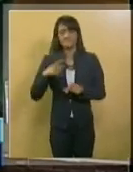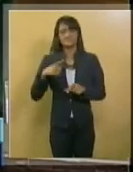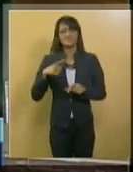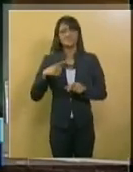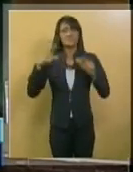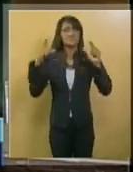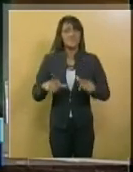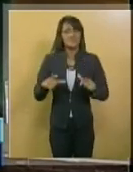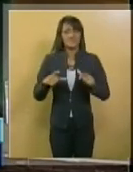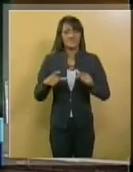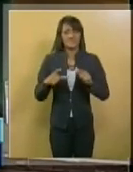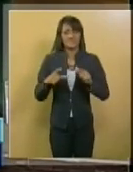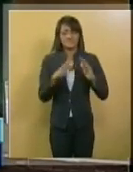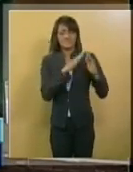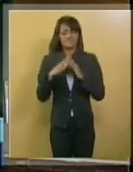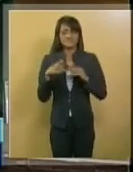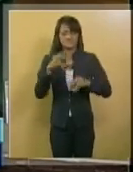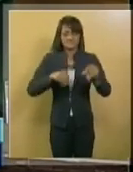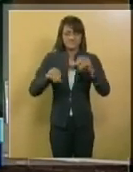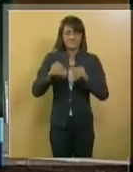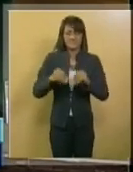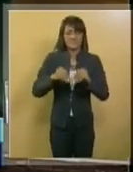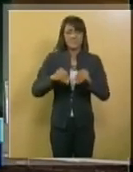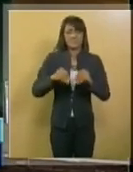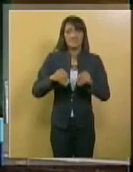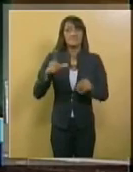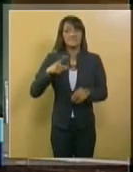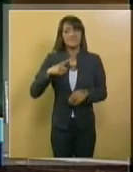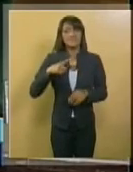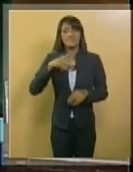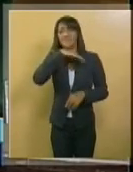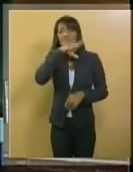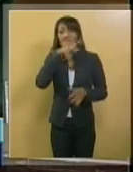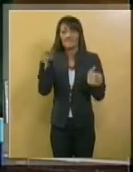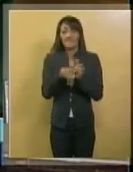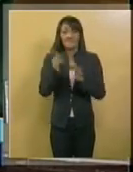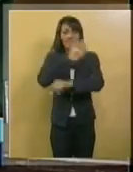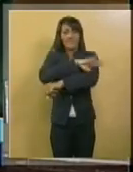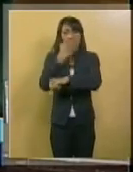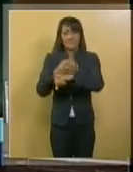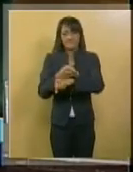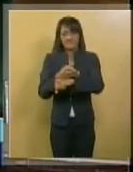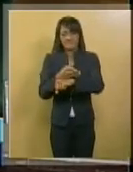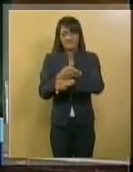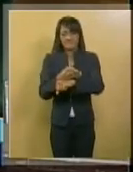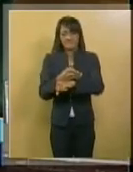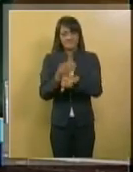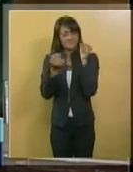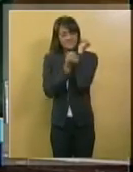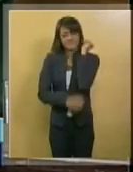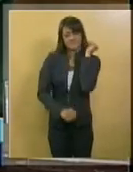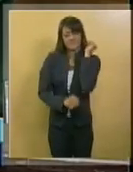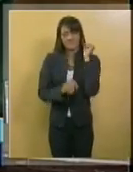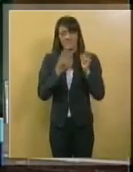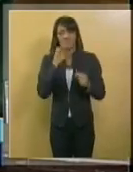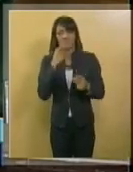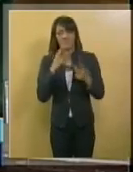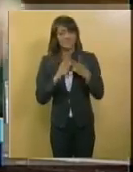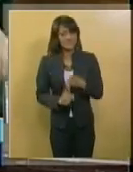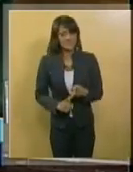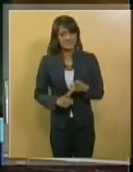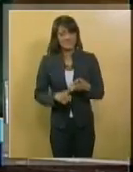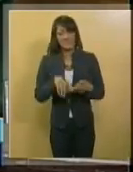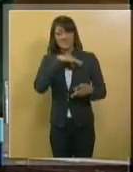ilegal. O terreno baldio, o dono aluga para ser um abatedouro ilegal de animais no município de Propriá. Fezes, sangue, resto de